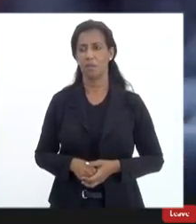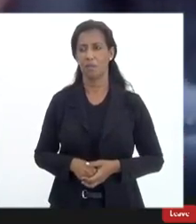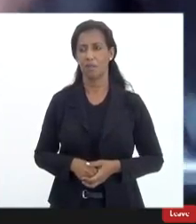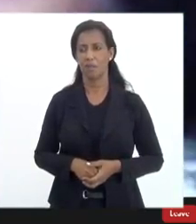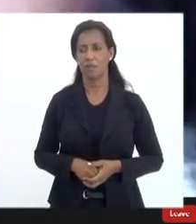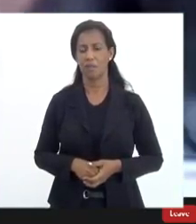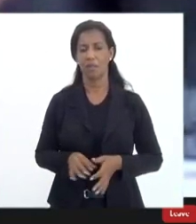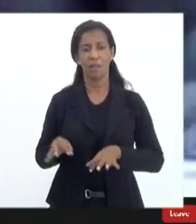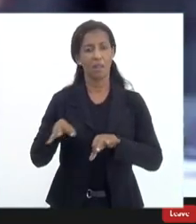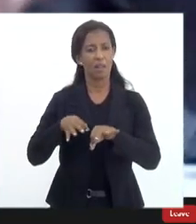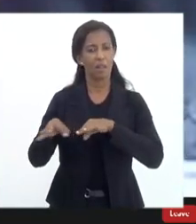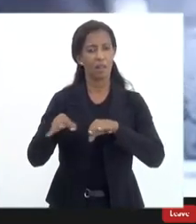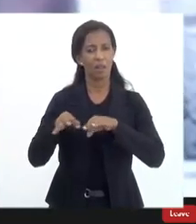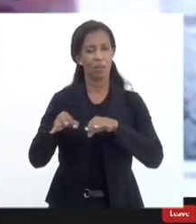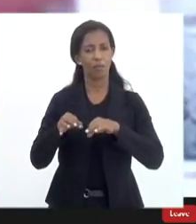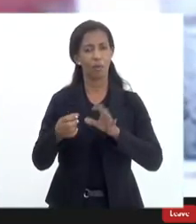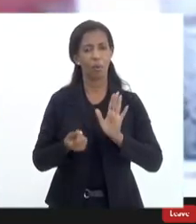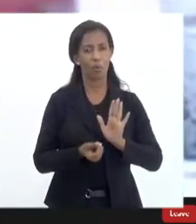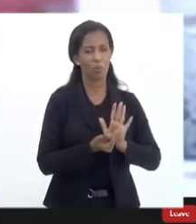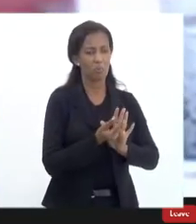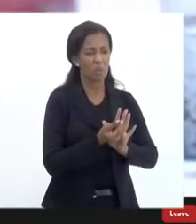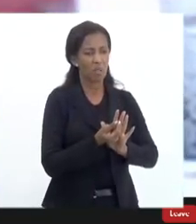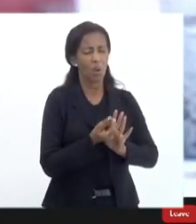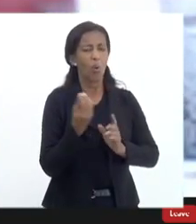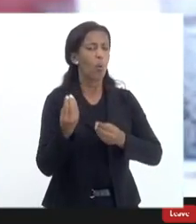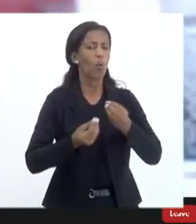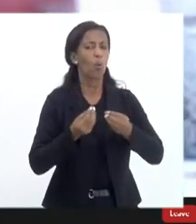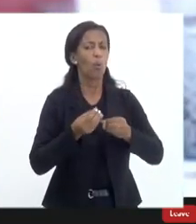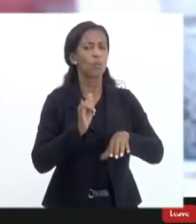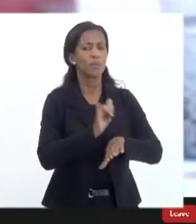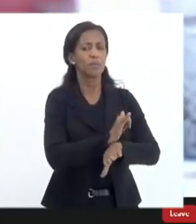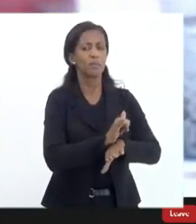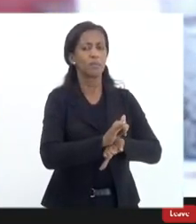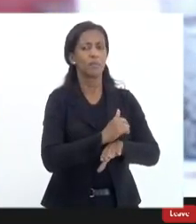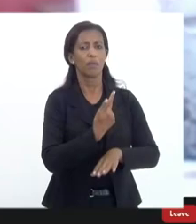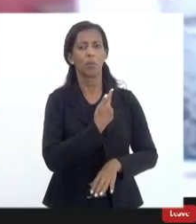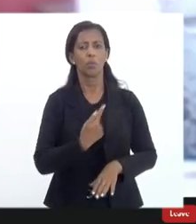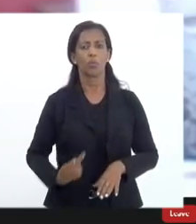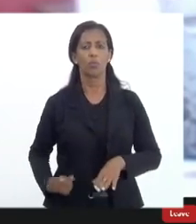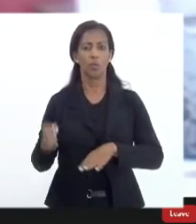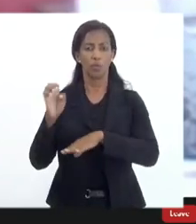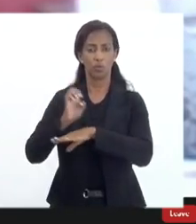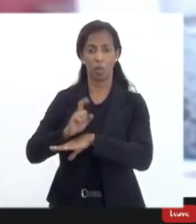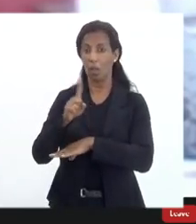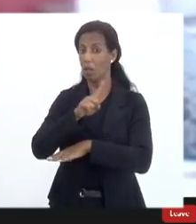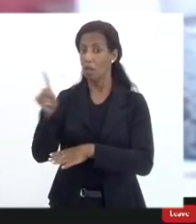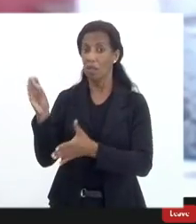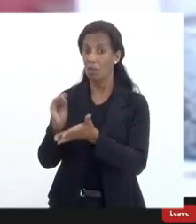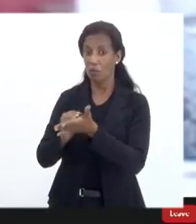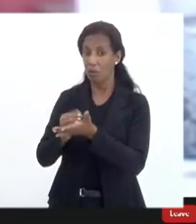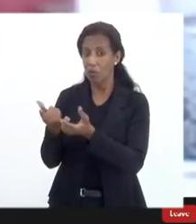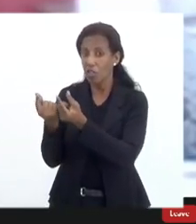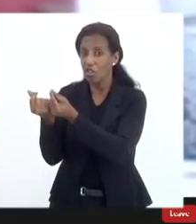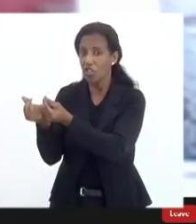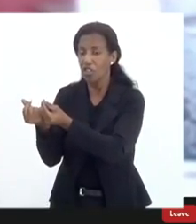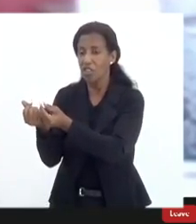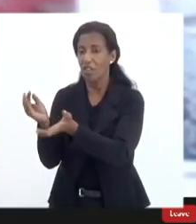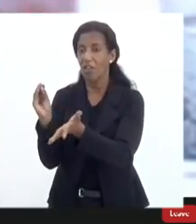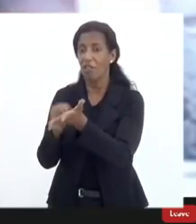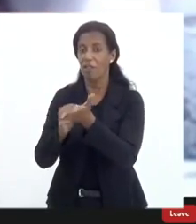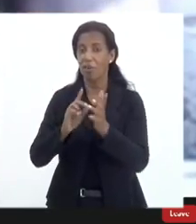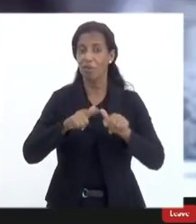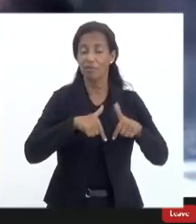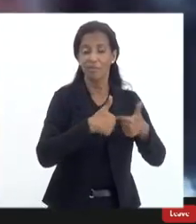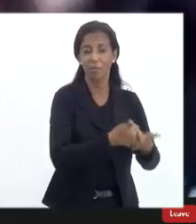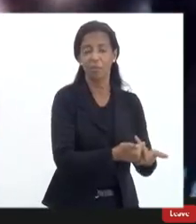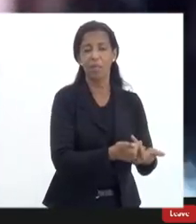a forma como esse orçamento está sendo executado por parte do governo do Estado. Não falta dinheiro, falta